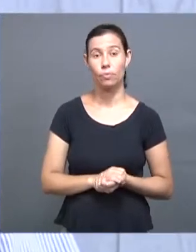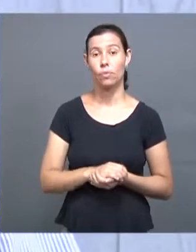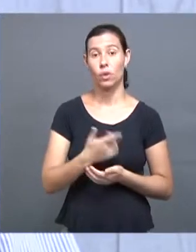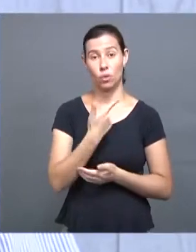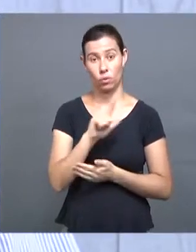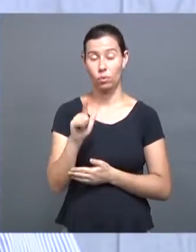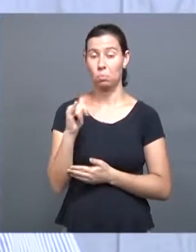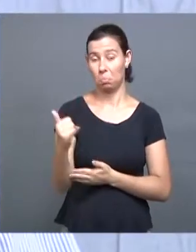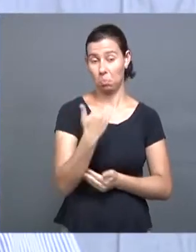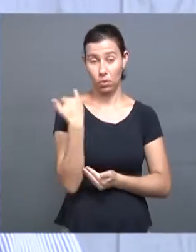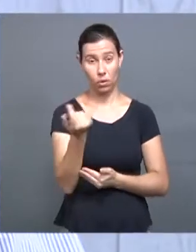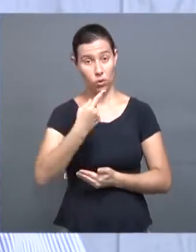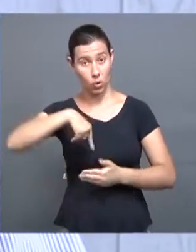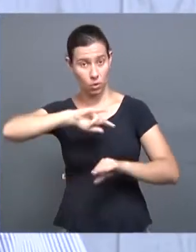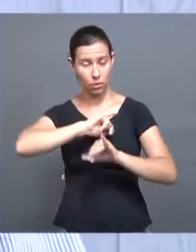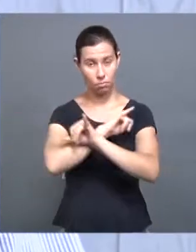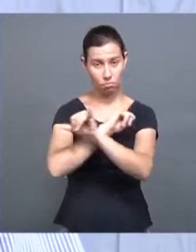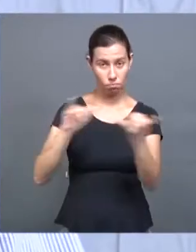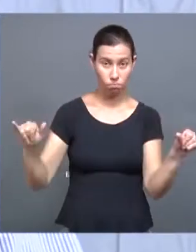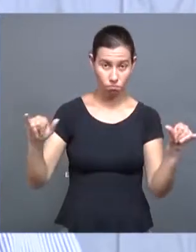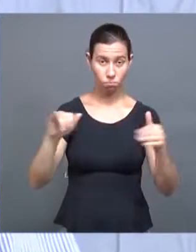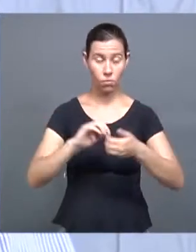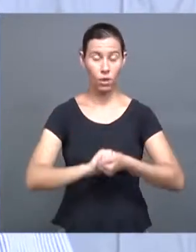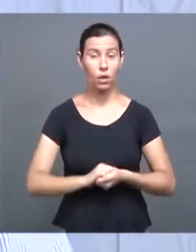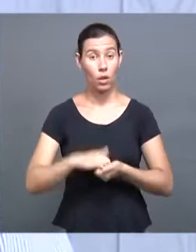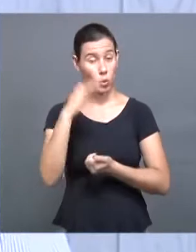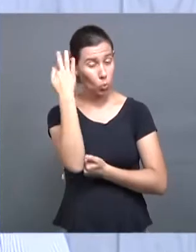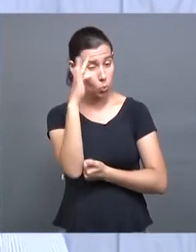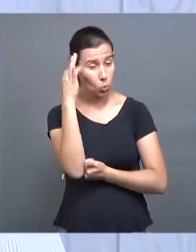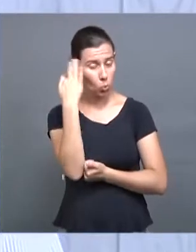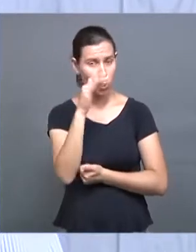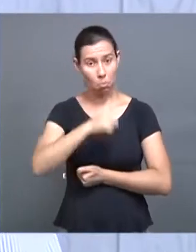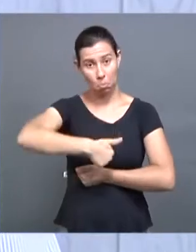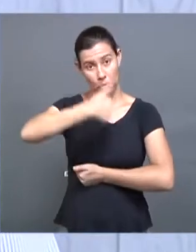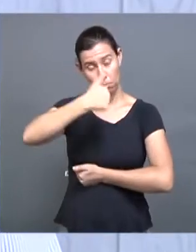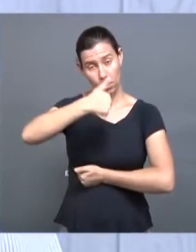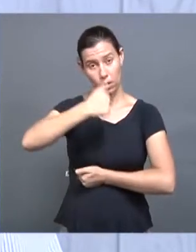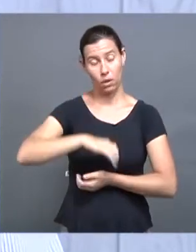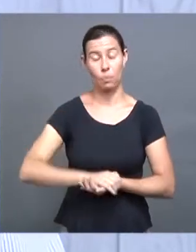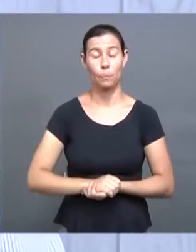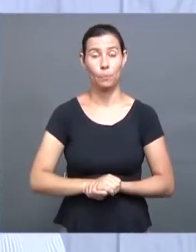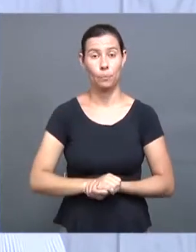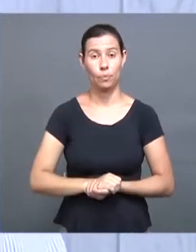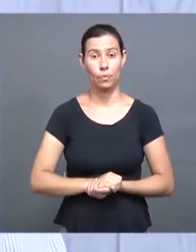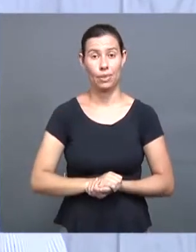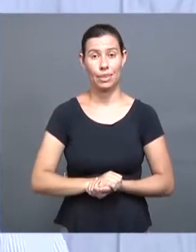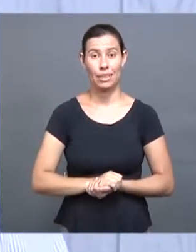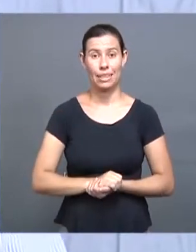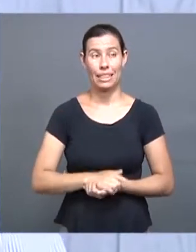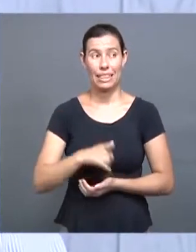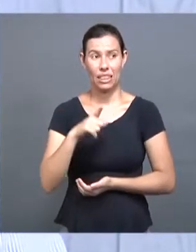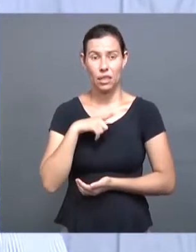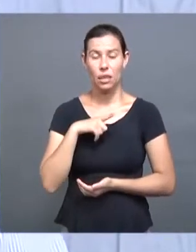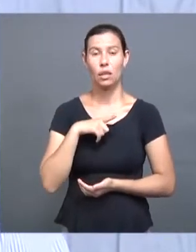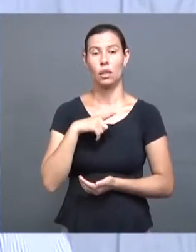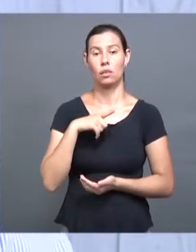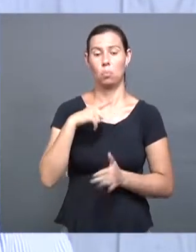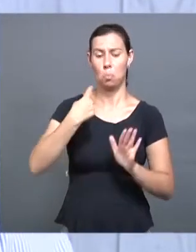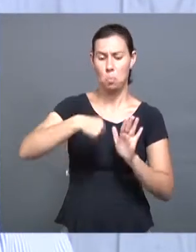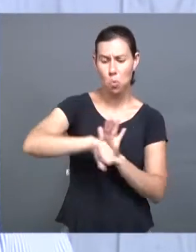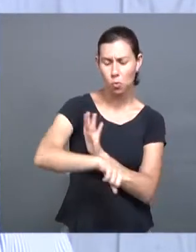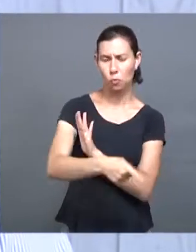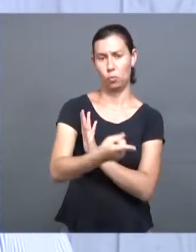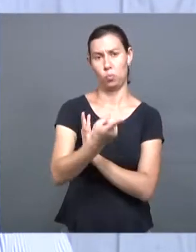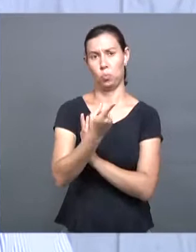relevante da gente mencionar é que assim, as dores de cabeça primárias, elas não têm uma causa grave subjacente,